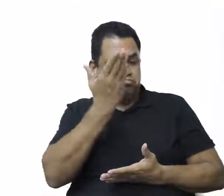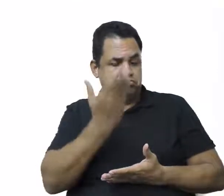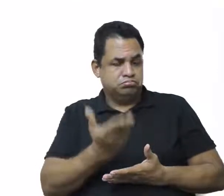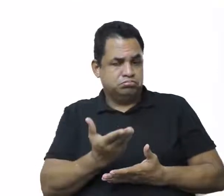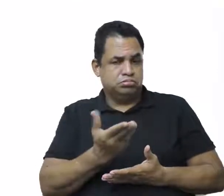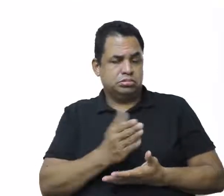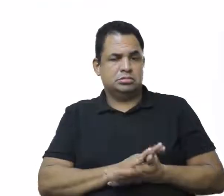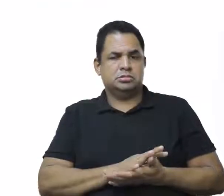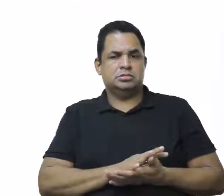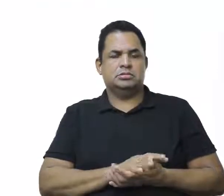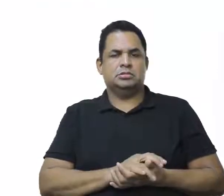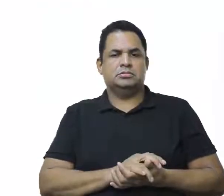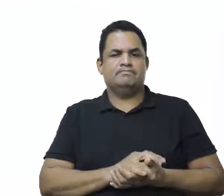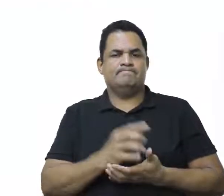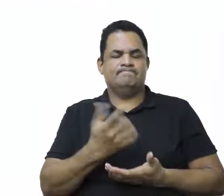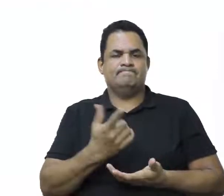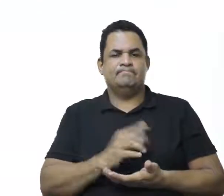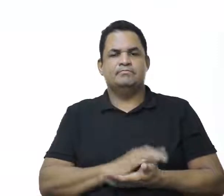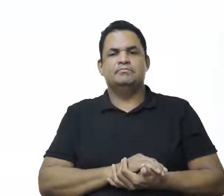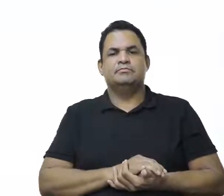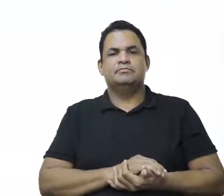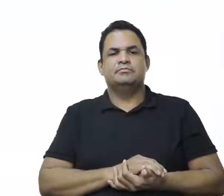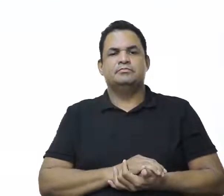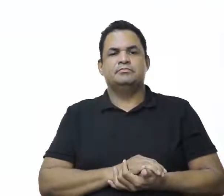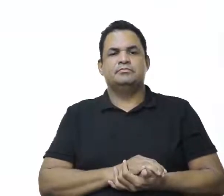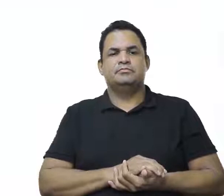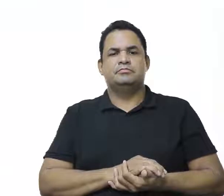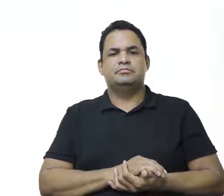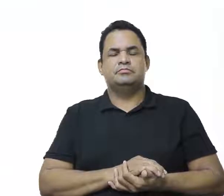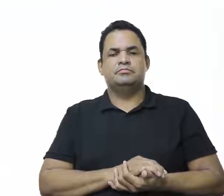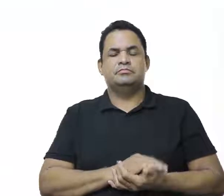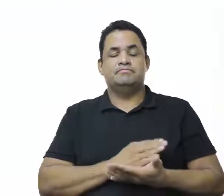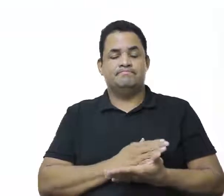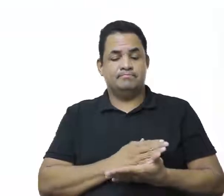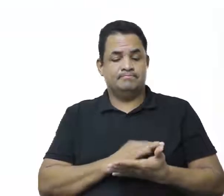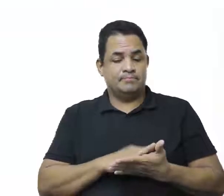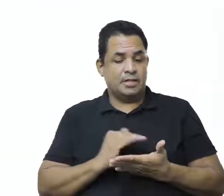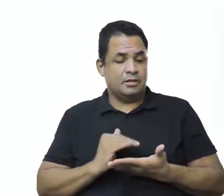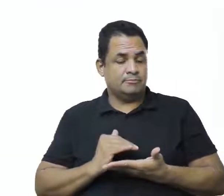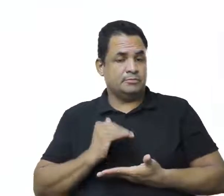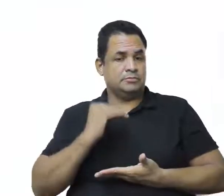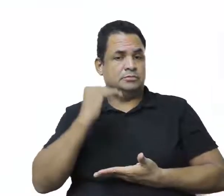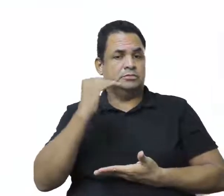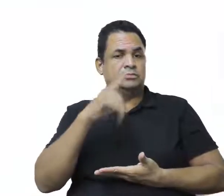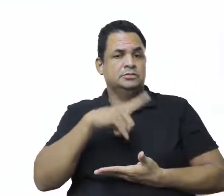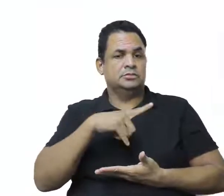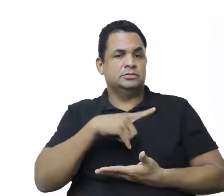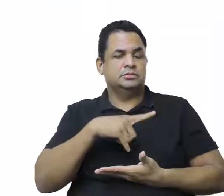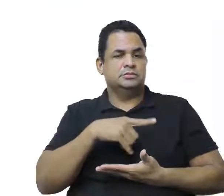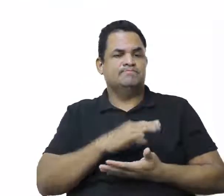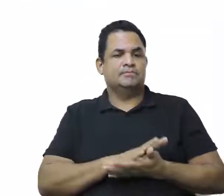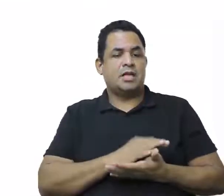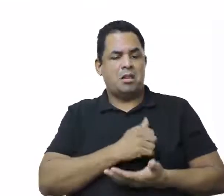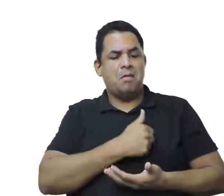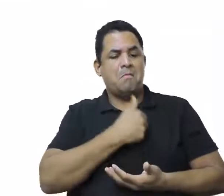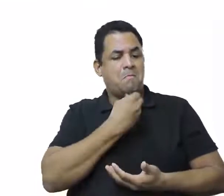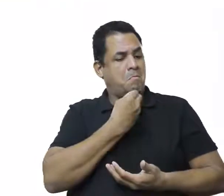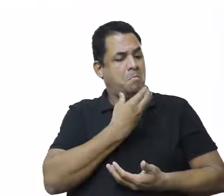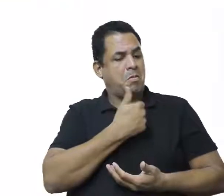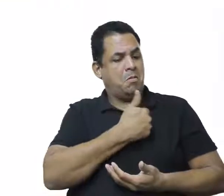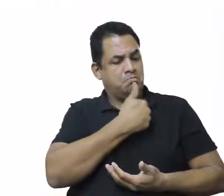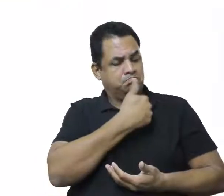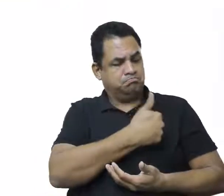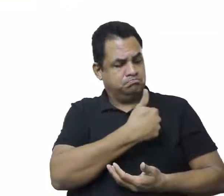a esse pensamento único, que é que, a partir desse pensamento, existe uma crítica tanto de